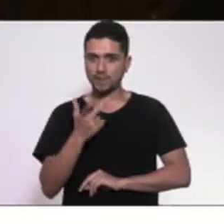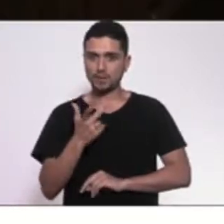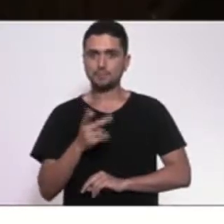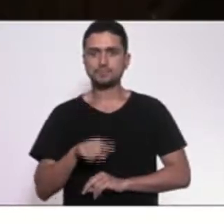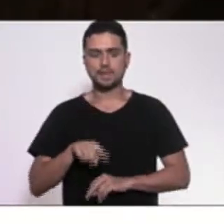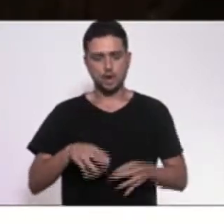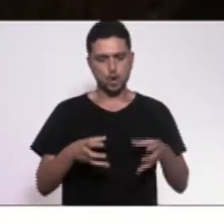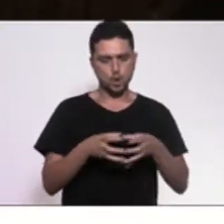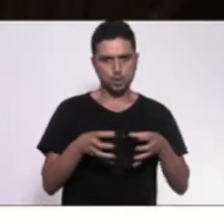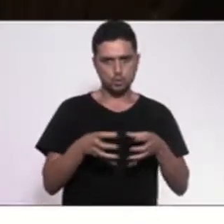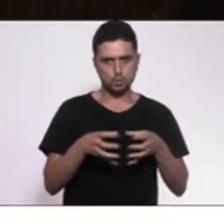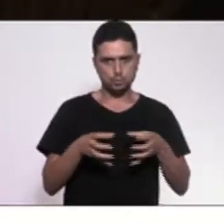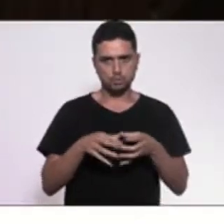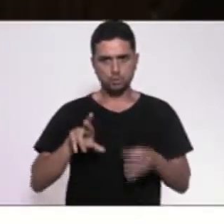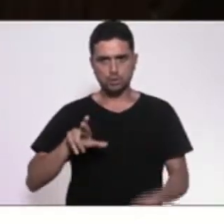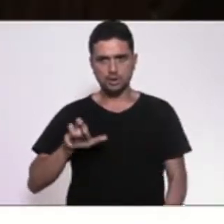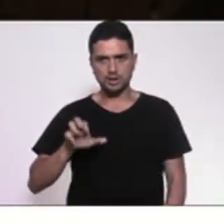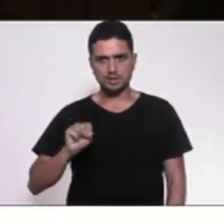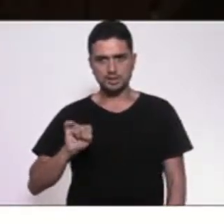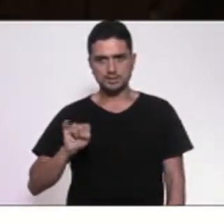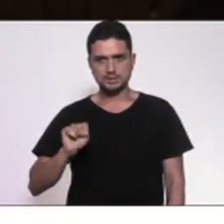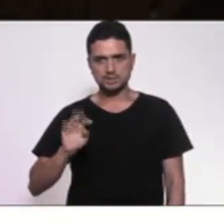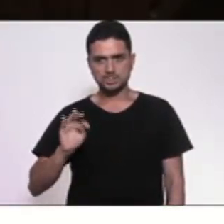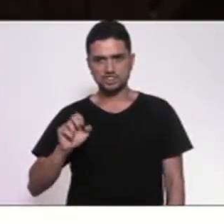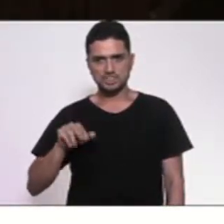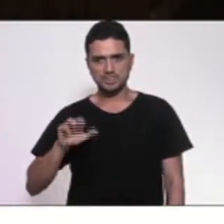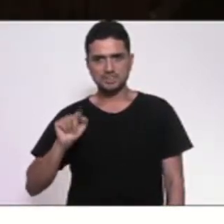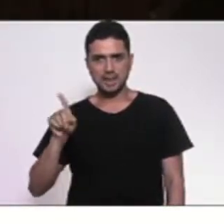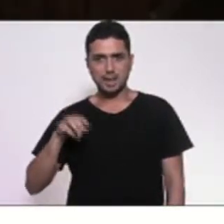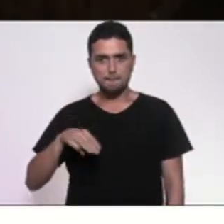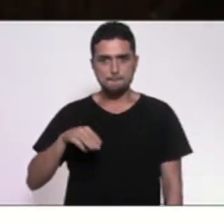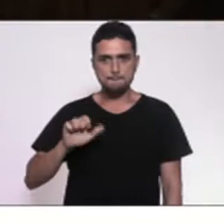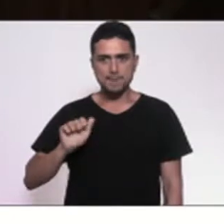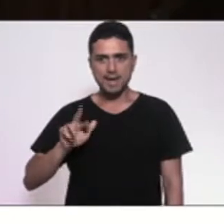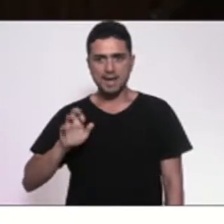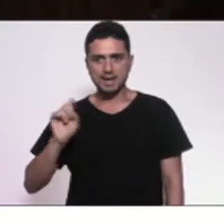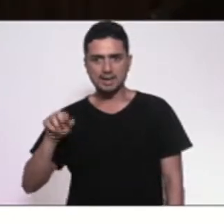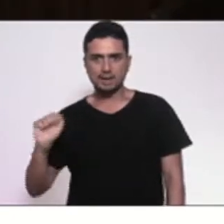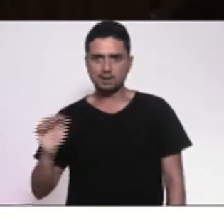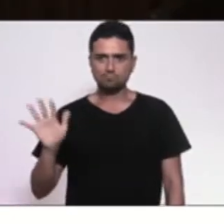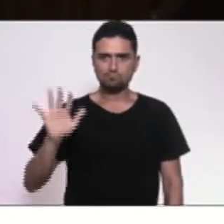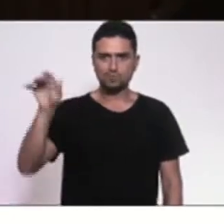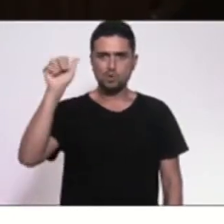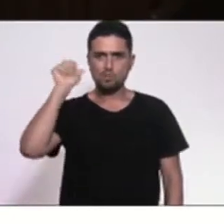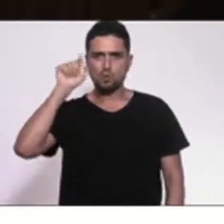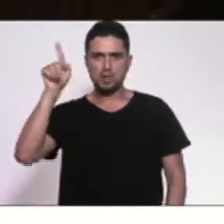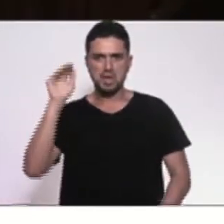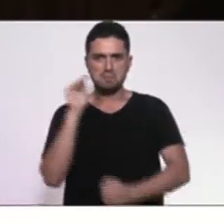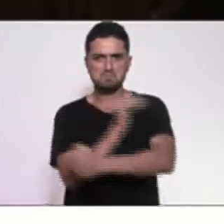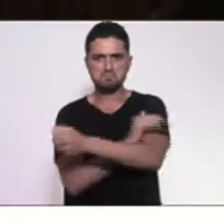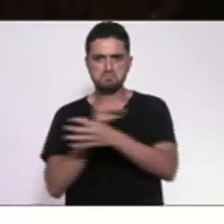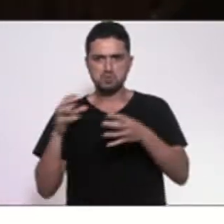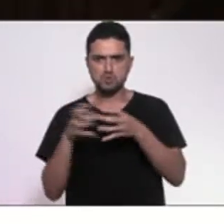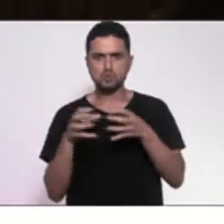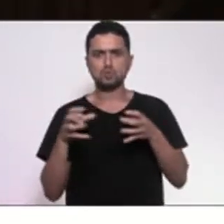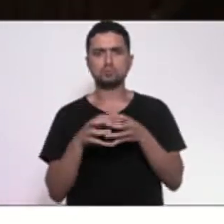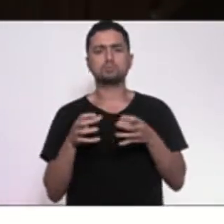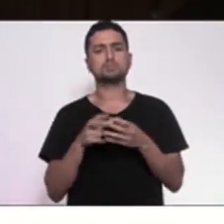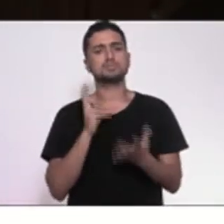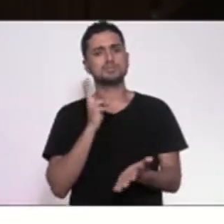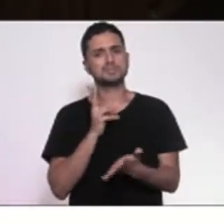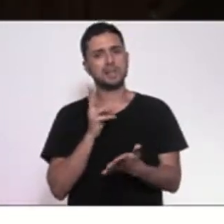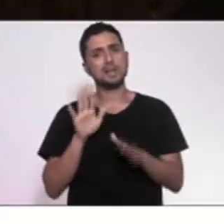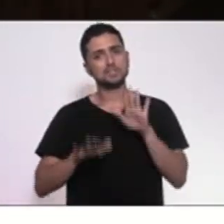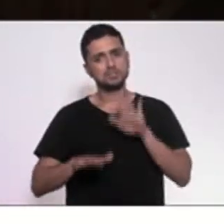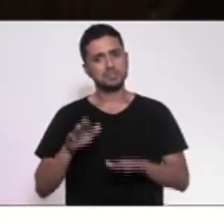o coletivo Resistência Lésbica da Maré. São mulheres que também, da lógica, muitas vezes,